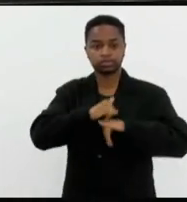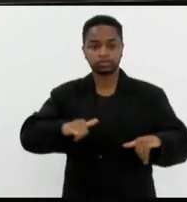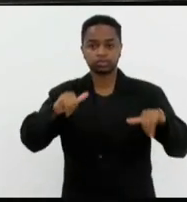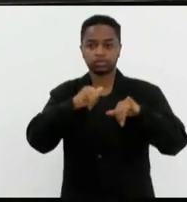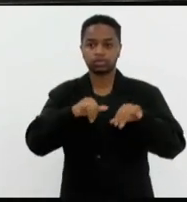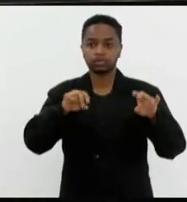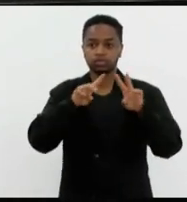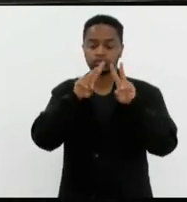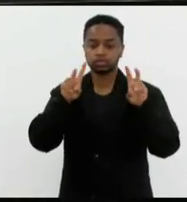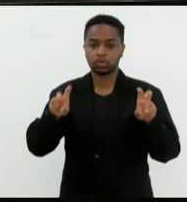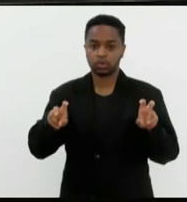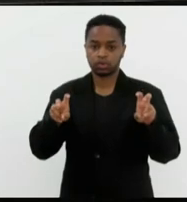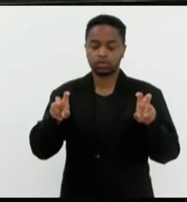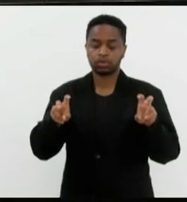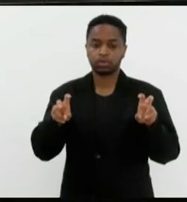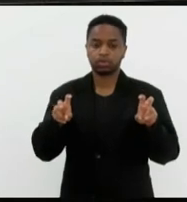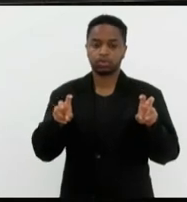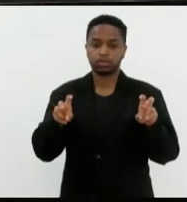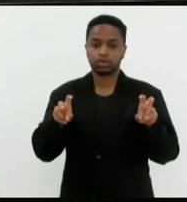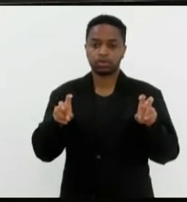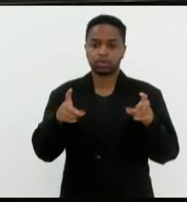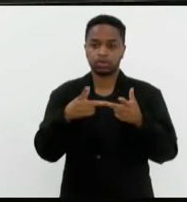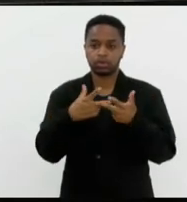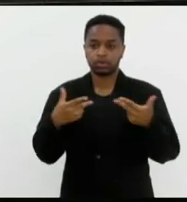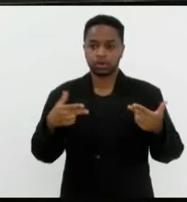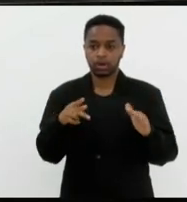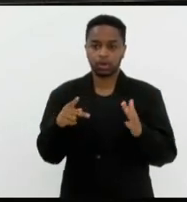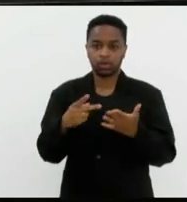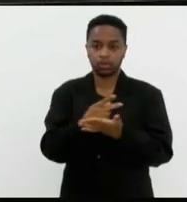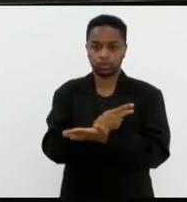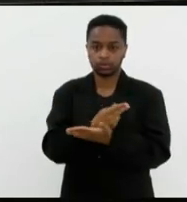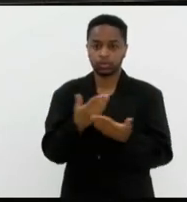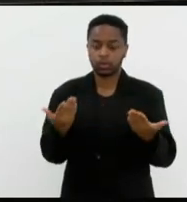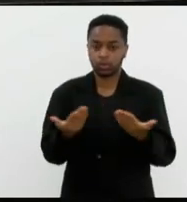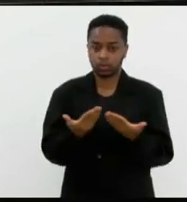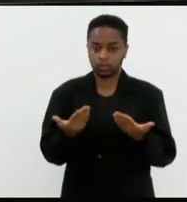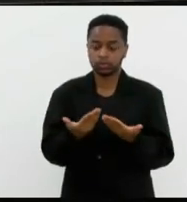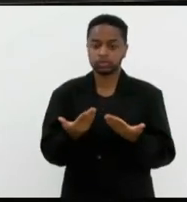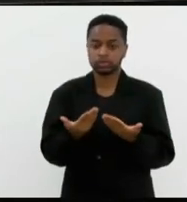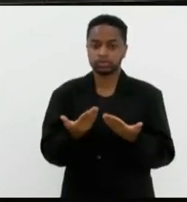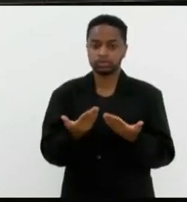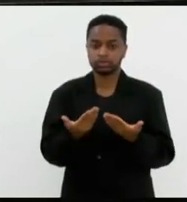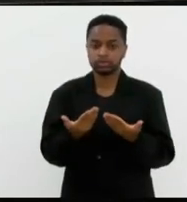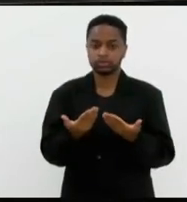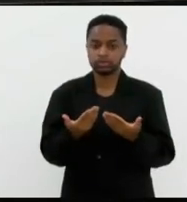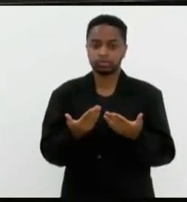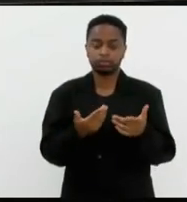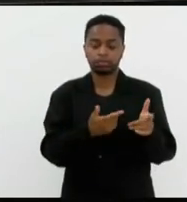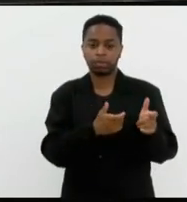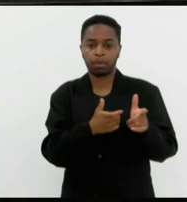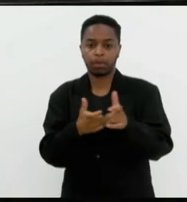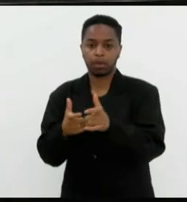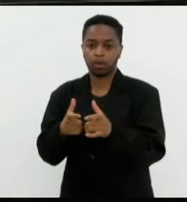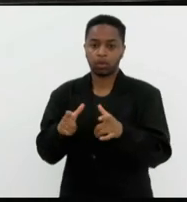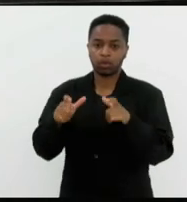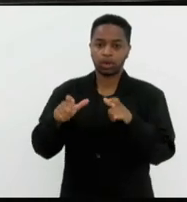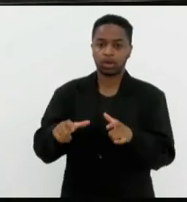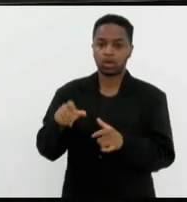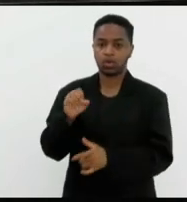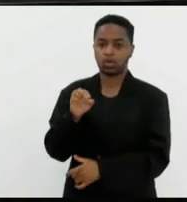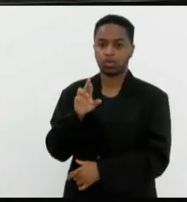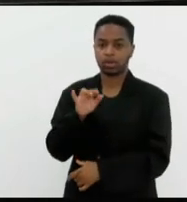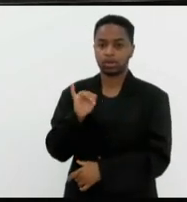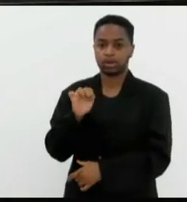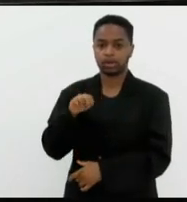relação ao que acontece, ao massacre, ao genocídio que acontece no Oriente Médio.